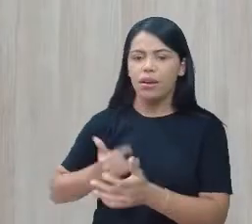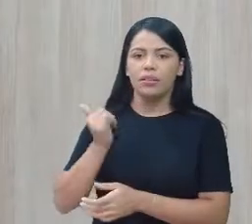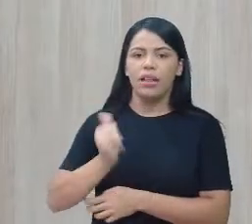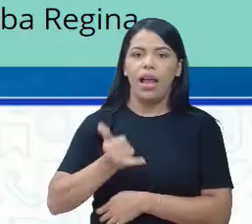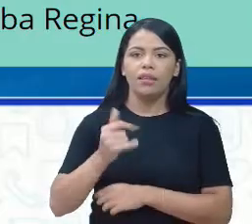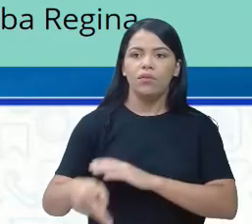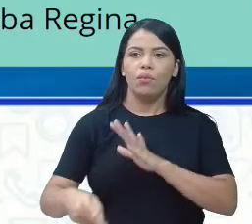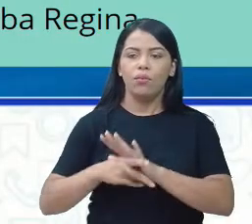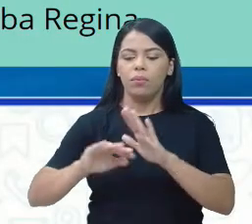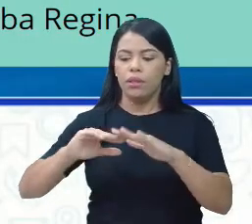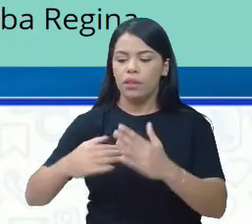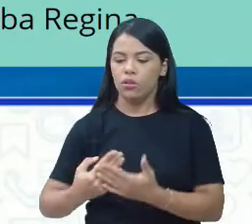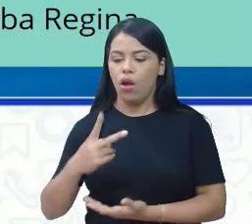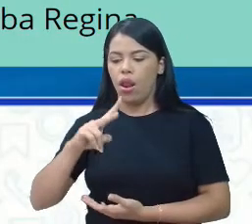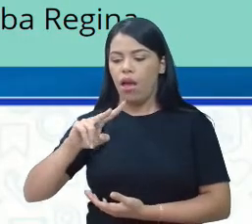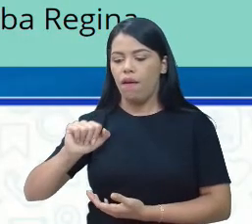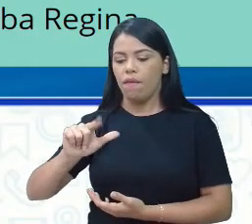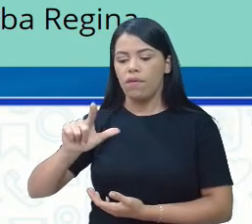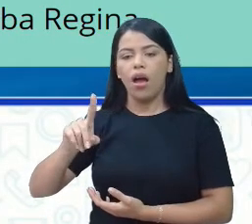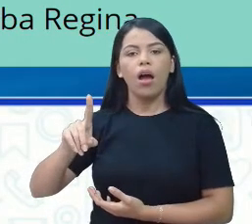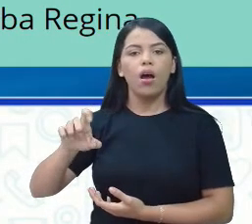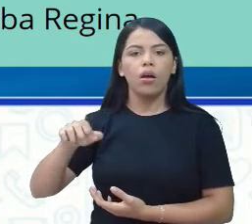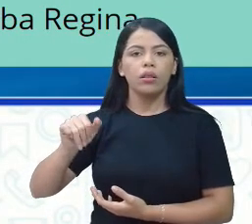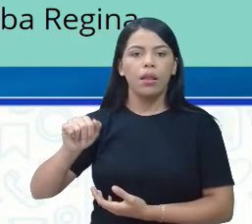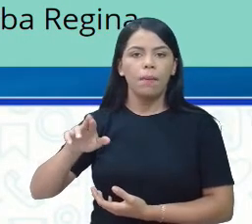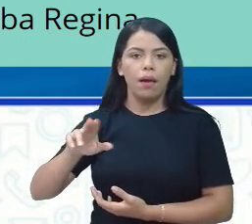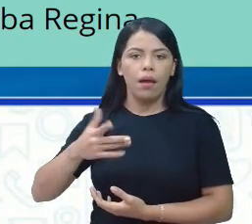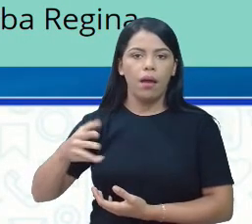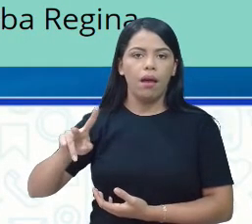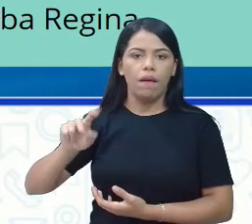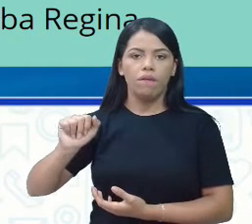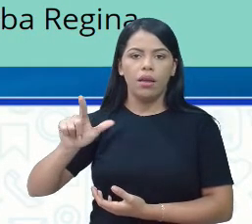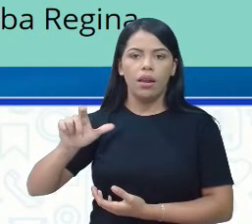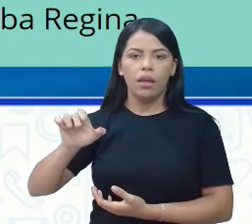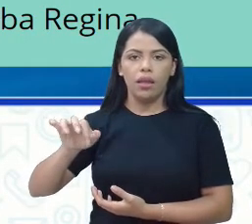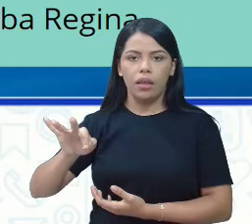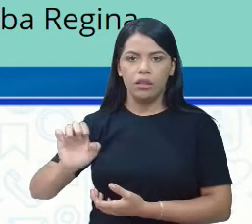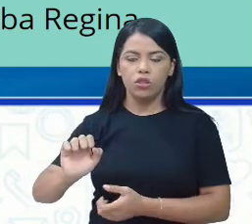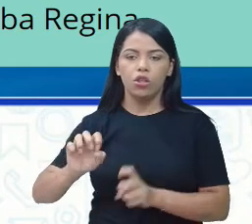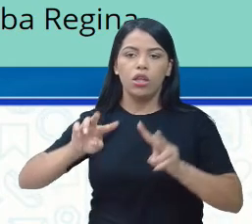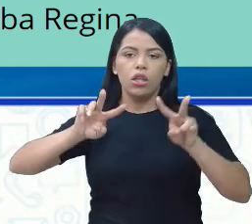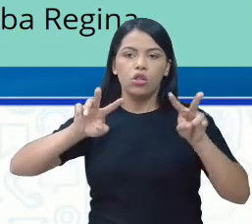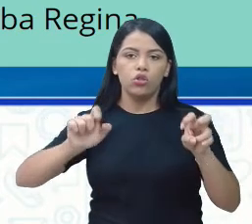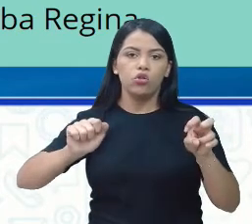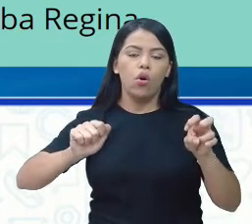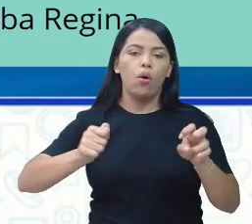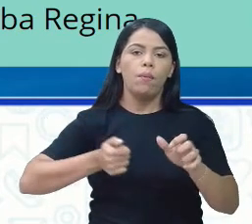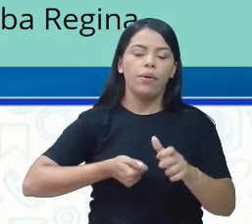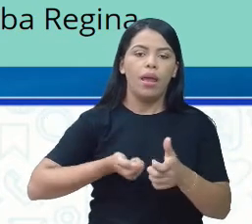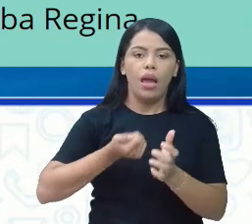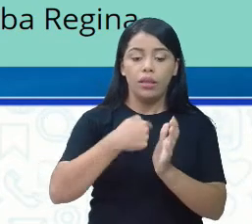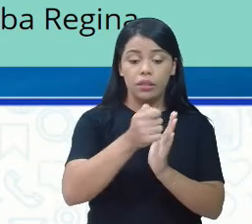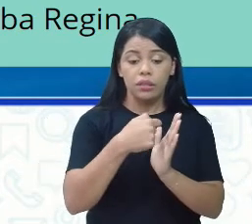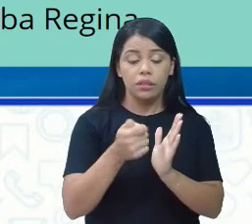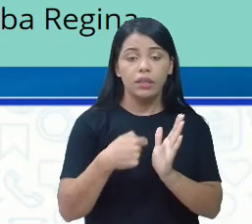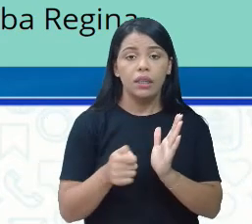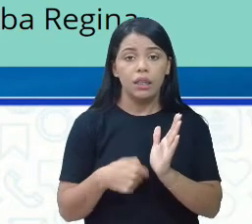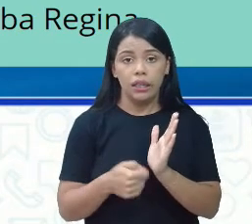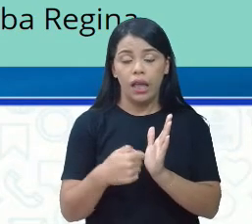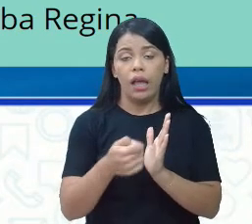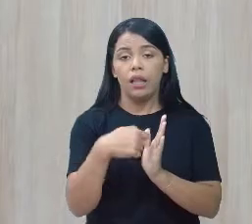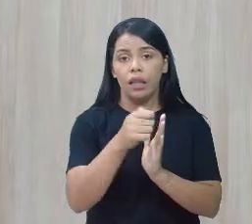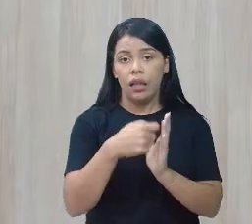Valente, olha. E é sobre a composição escrita e oral, ou seja, os alunos comentaram,